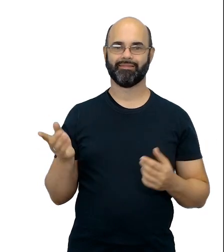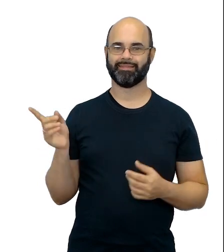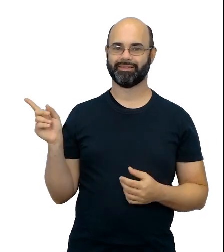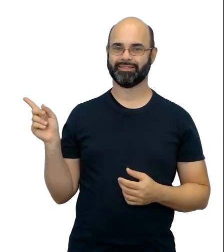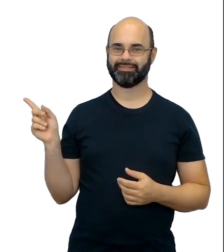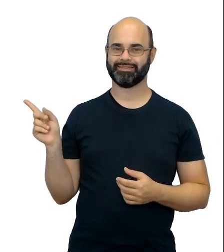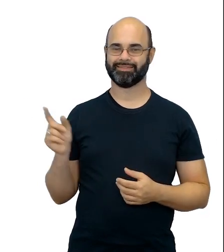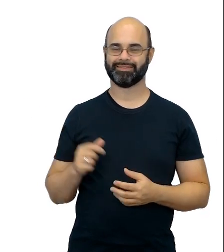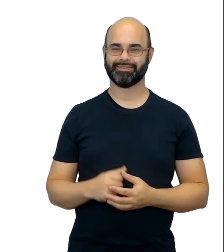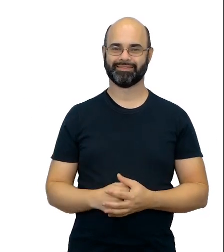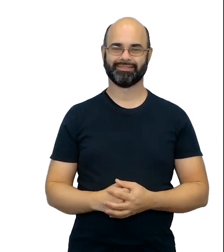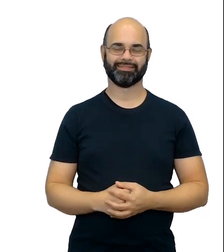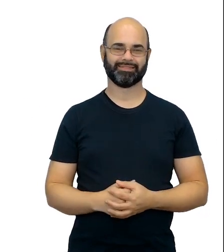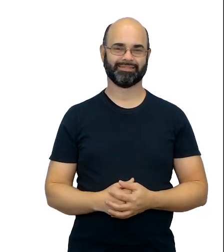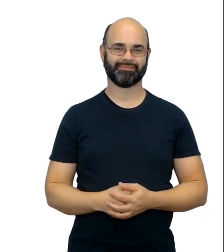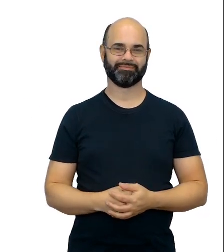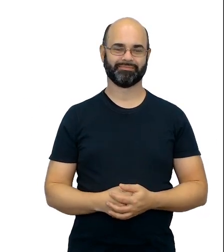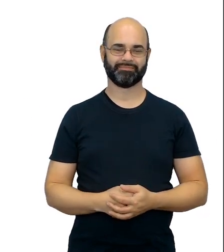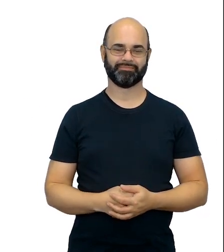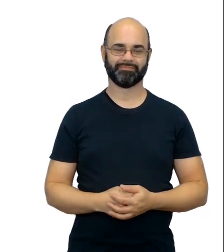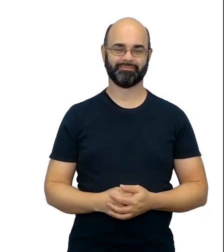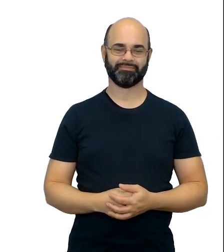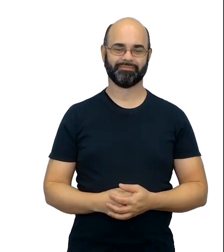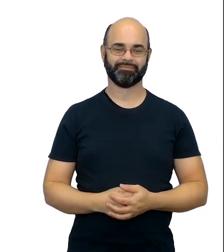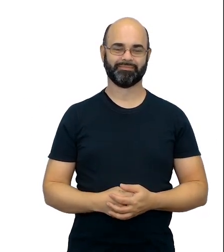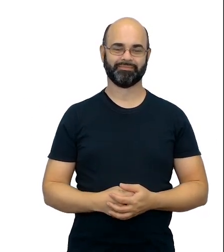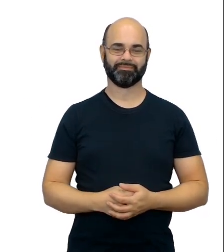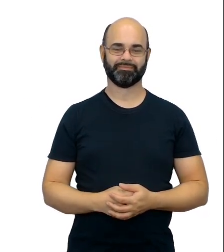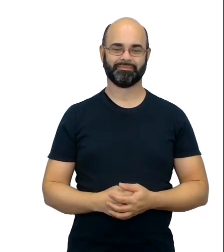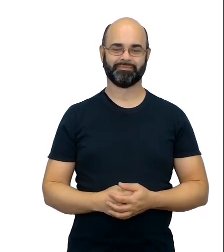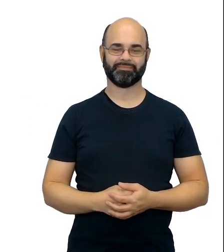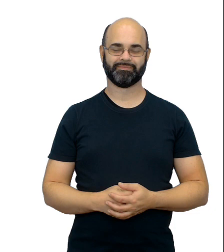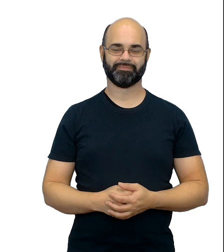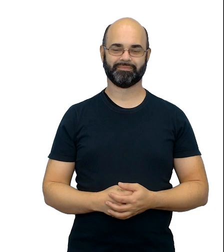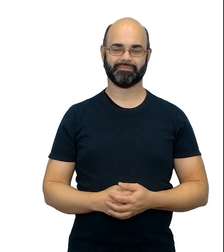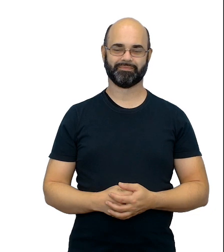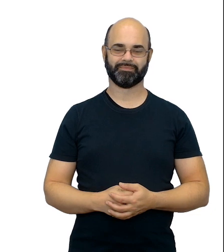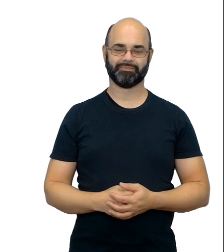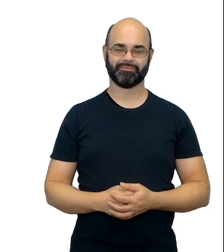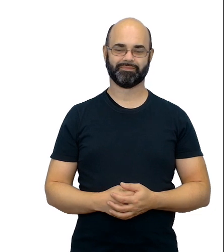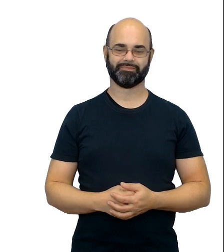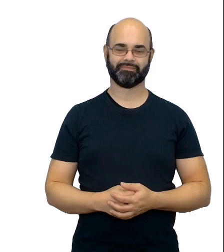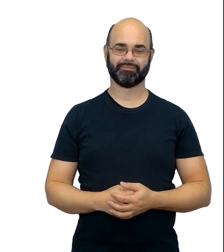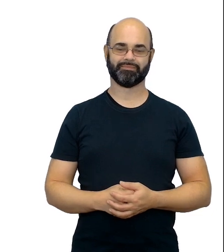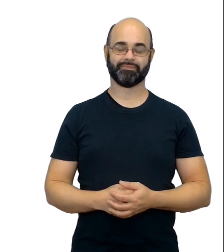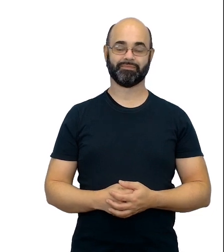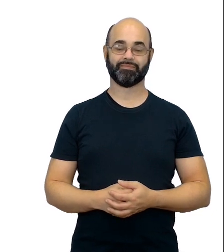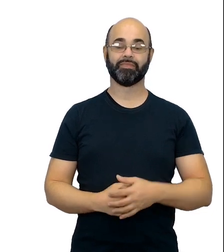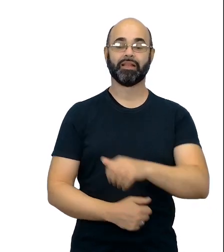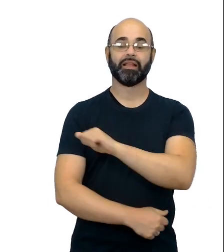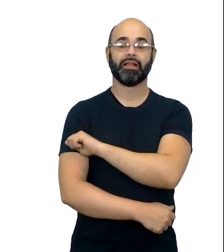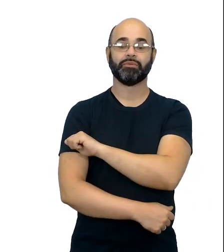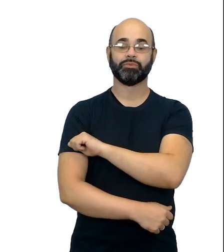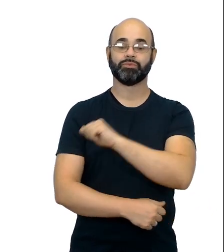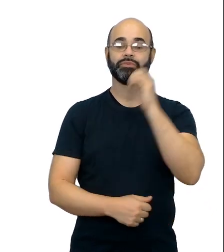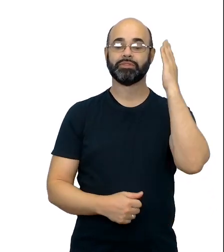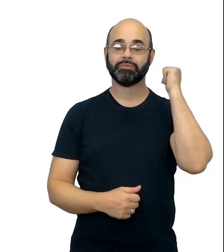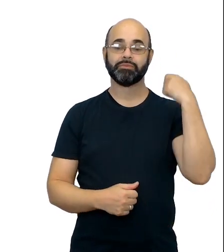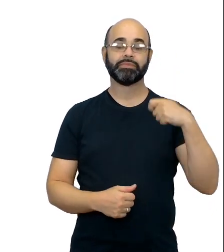tá? Então, aqui, o meu aluno, ele precisa saber o quê? O que é uma